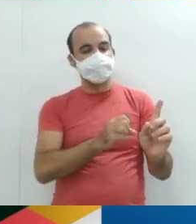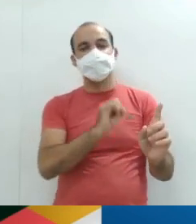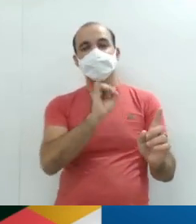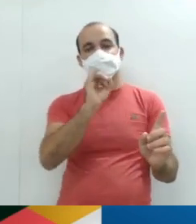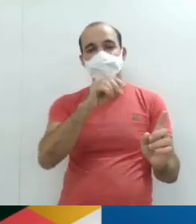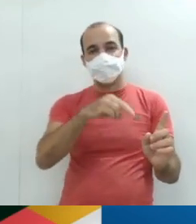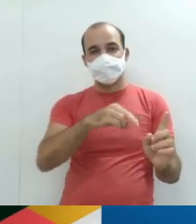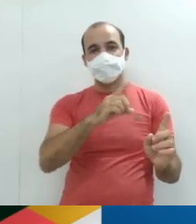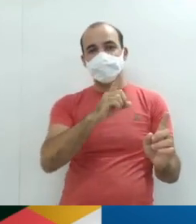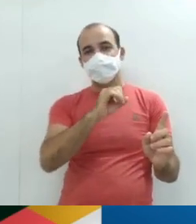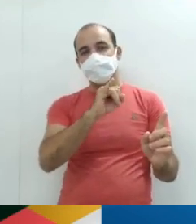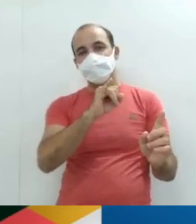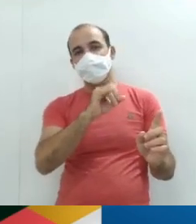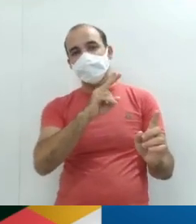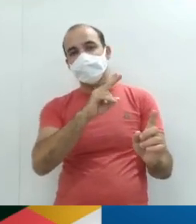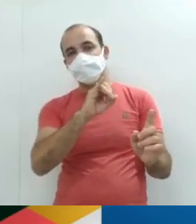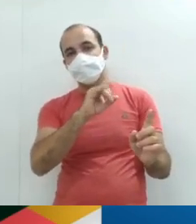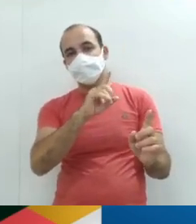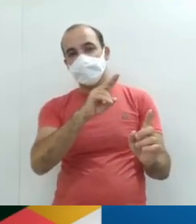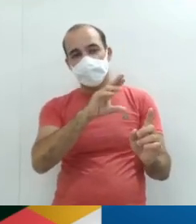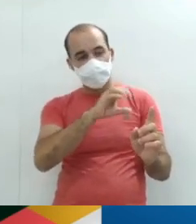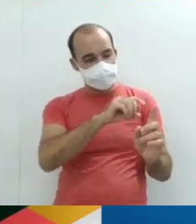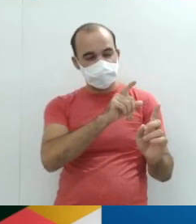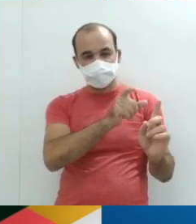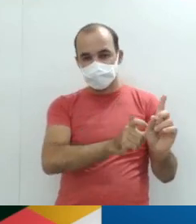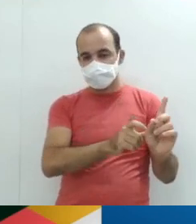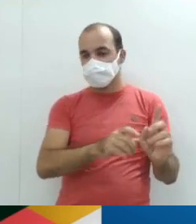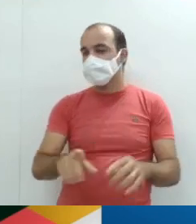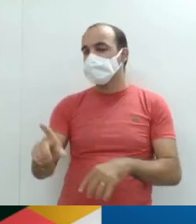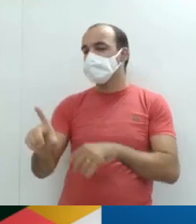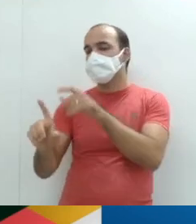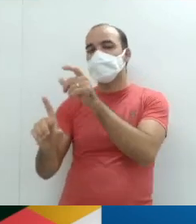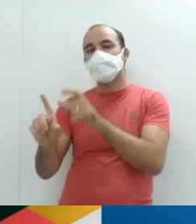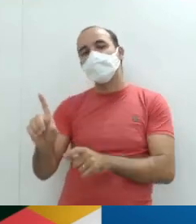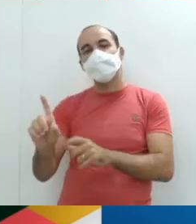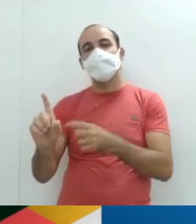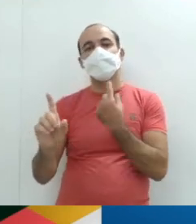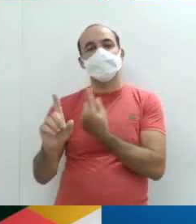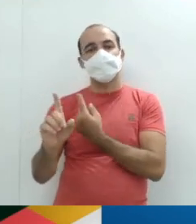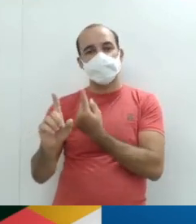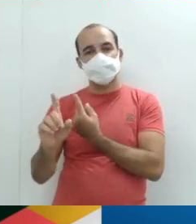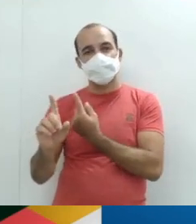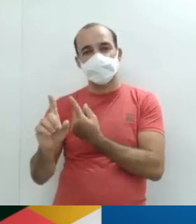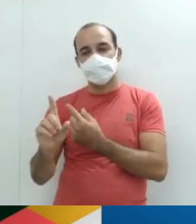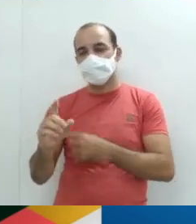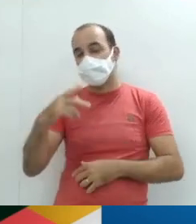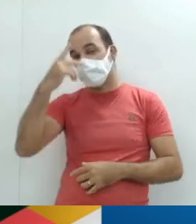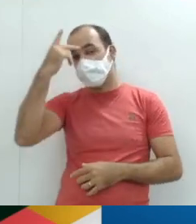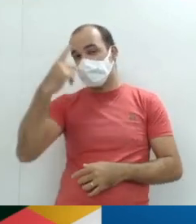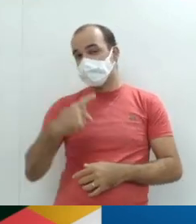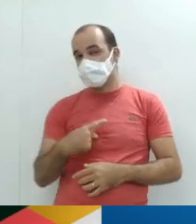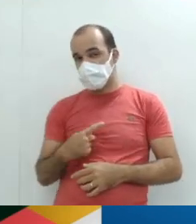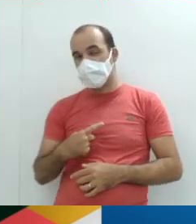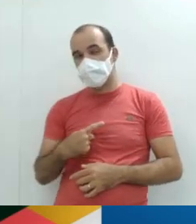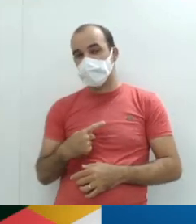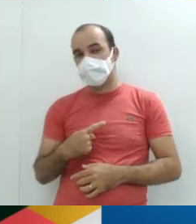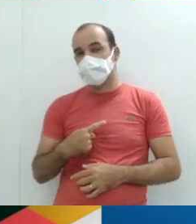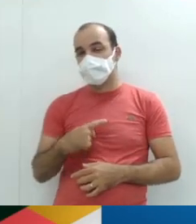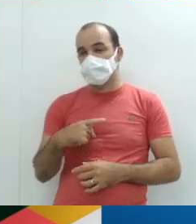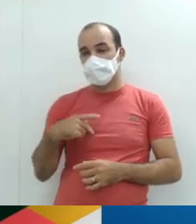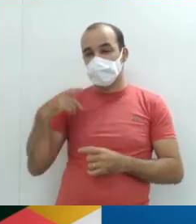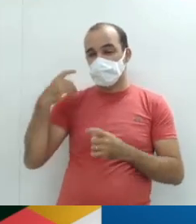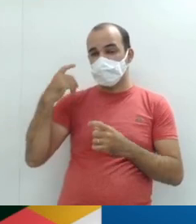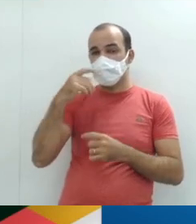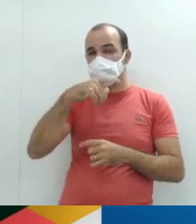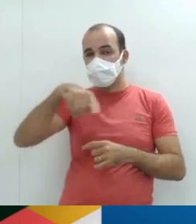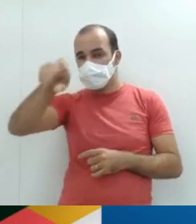o individualismo, ok? O que seria o indivíduo individualista? Ele só pensa em si mesmo, não se preocupa com